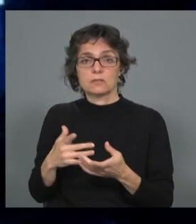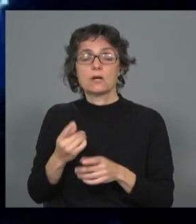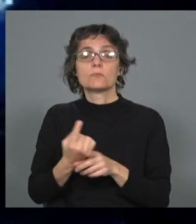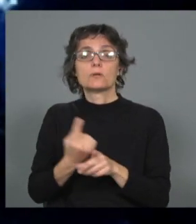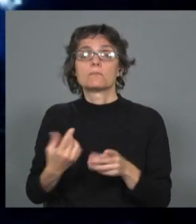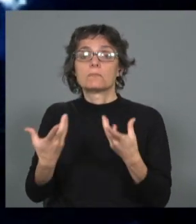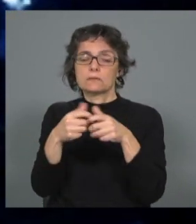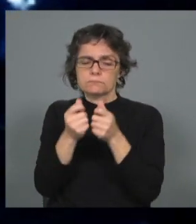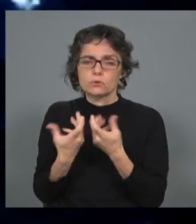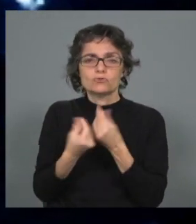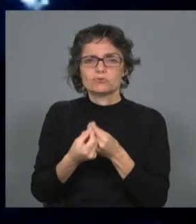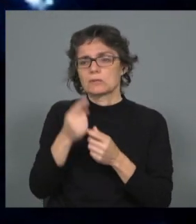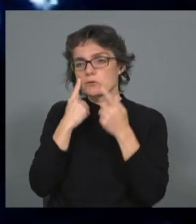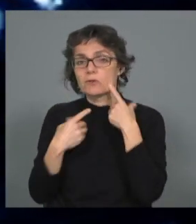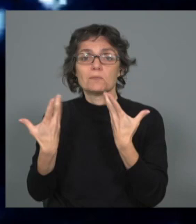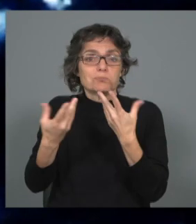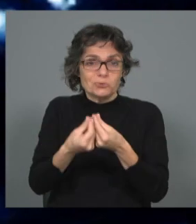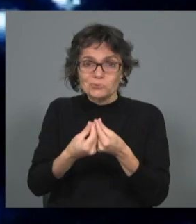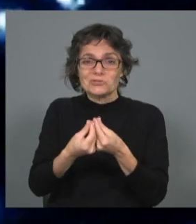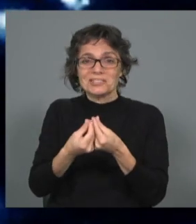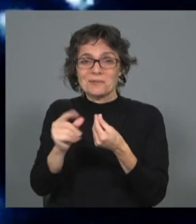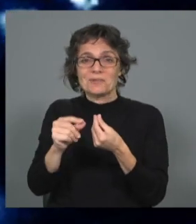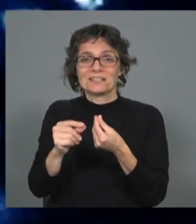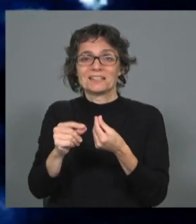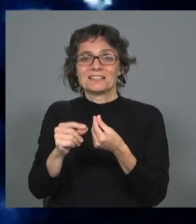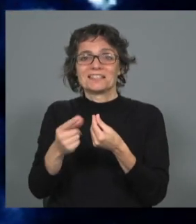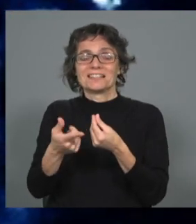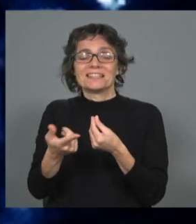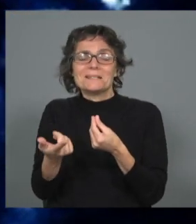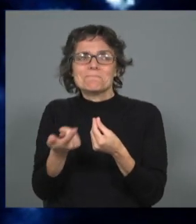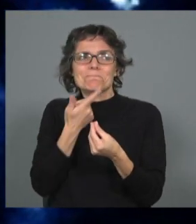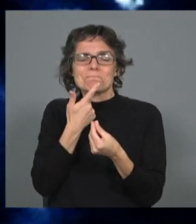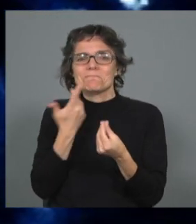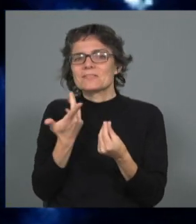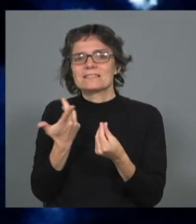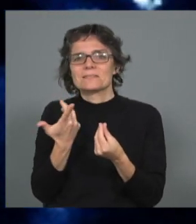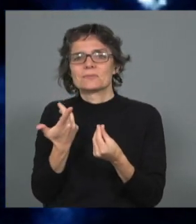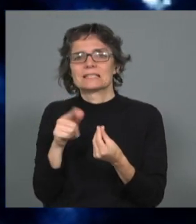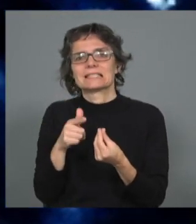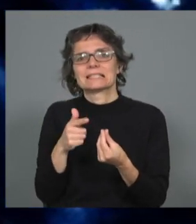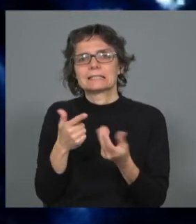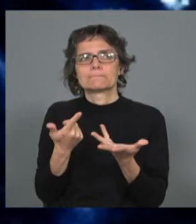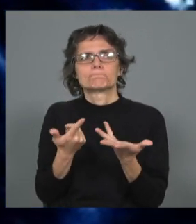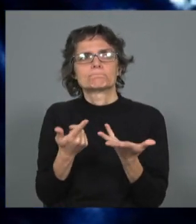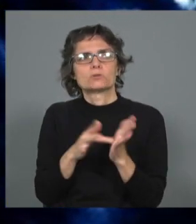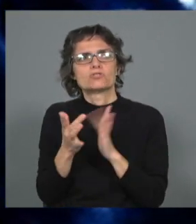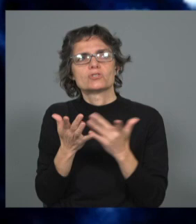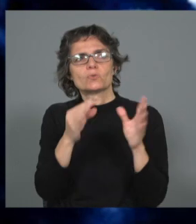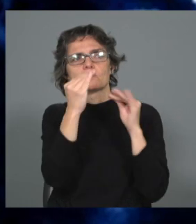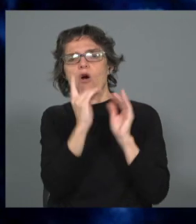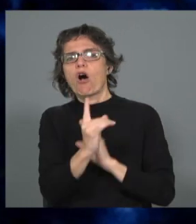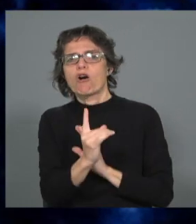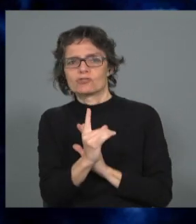rezarmos juntas, para chorarmos juntos, para, de alguma forma, percebermos o que é que Deus Nosso Senhor nos queria ensinar com esta